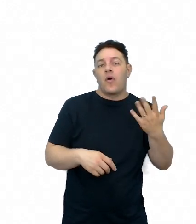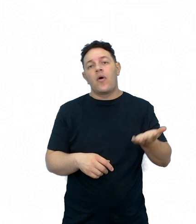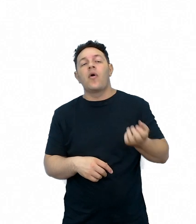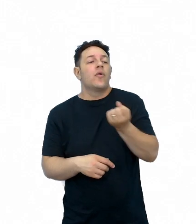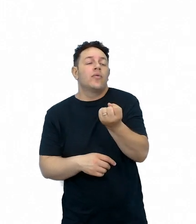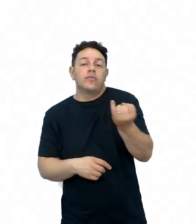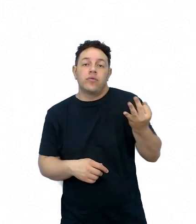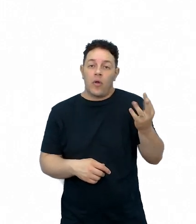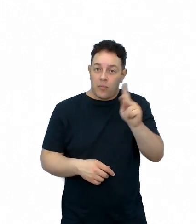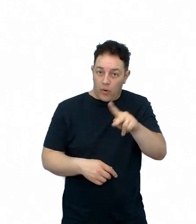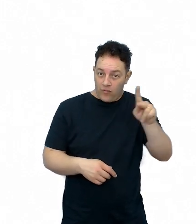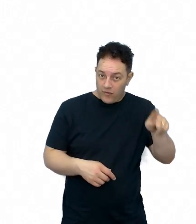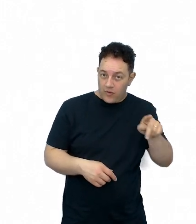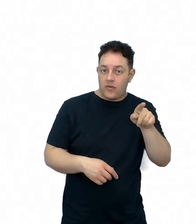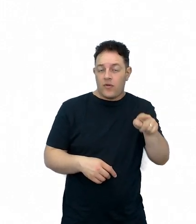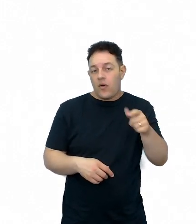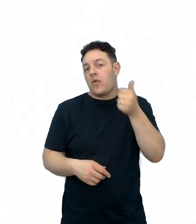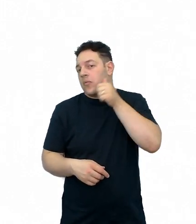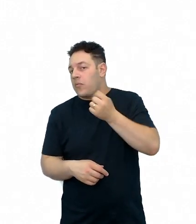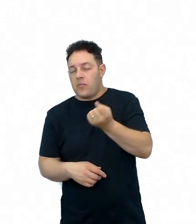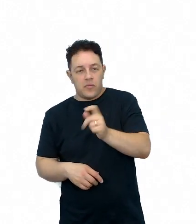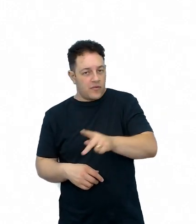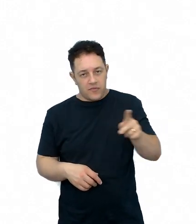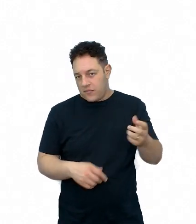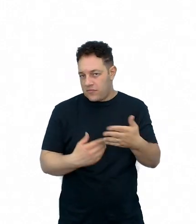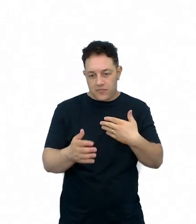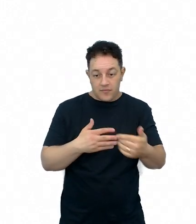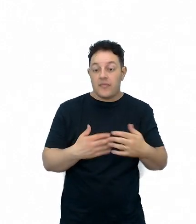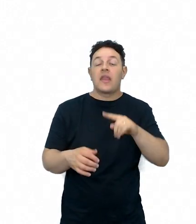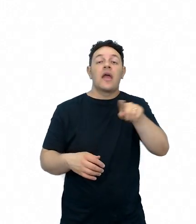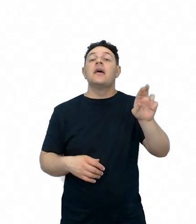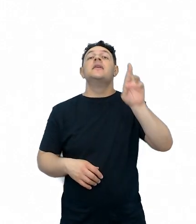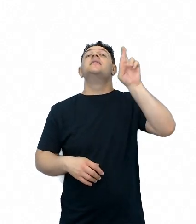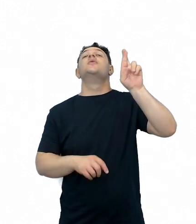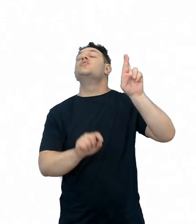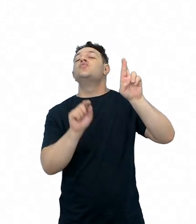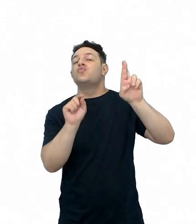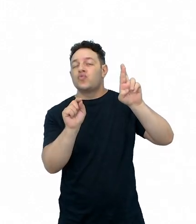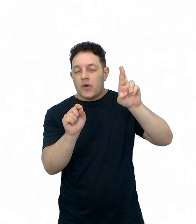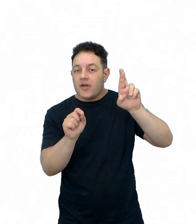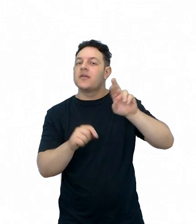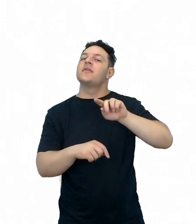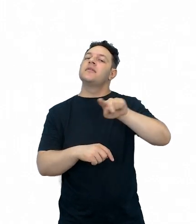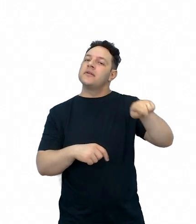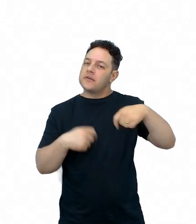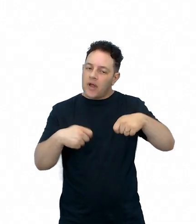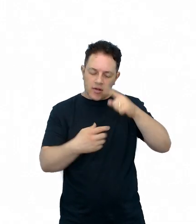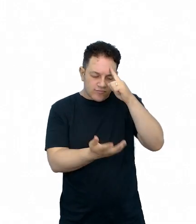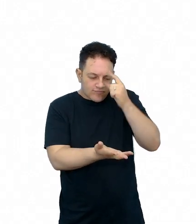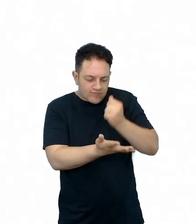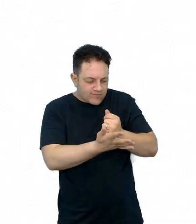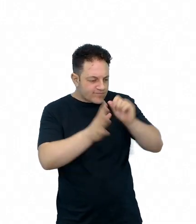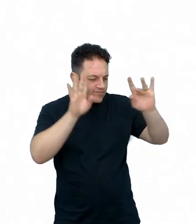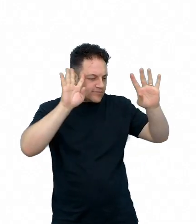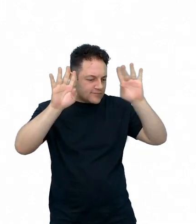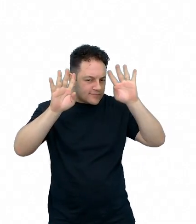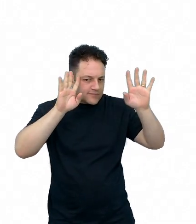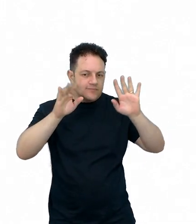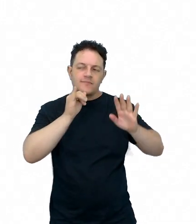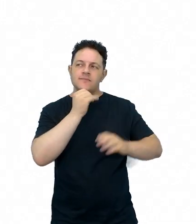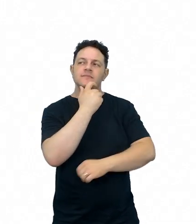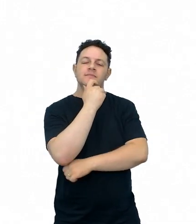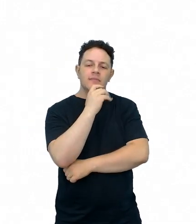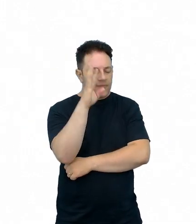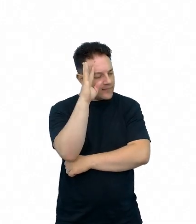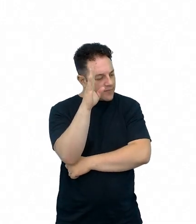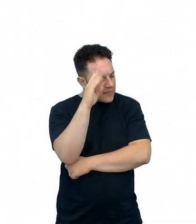que realizam esse pré-planejamento, eles têm que fazer o quê? Né? Eles têm que definir a definição do que